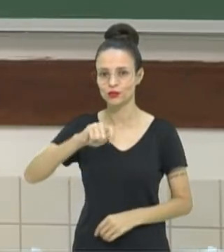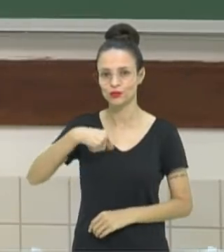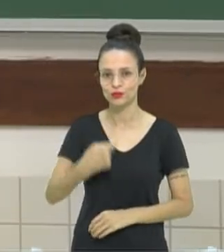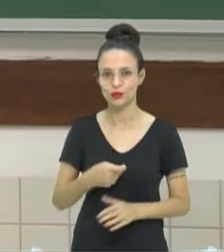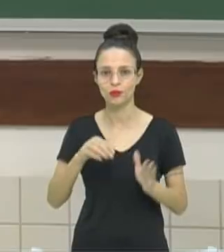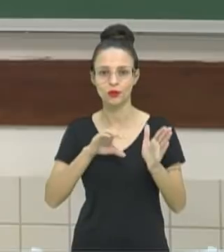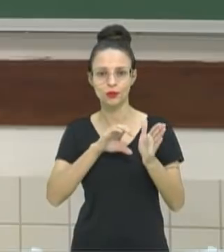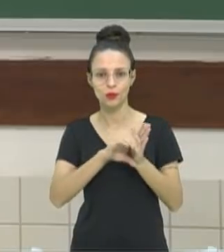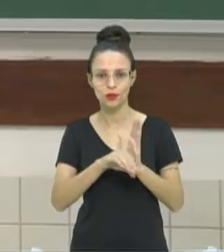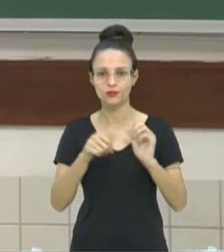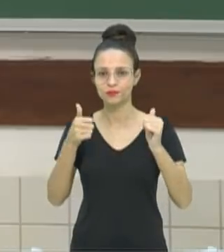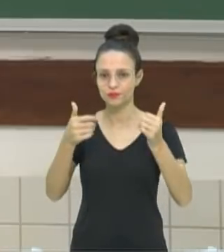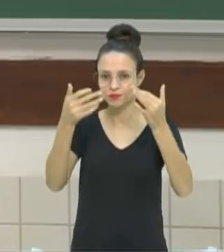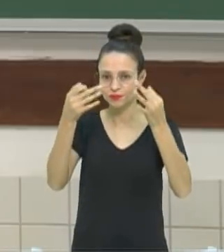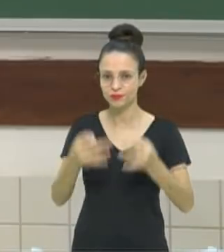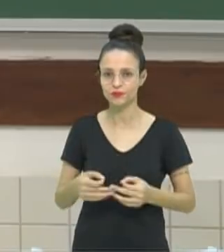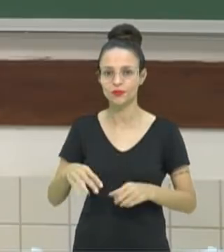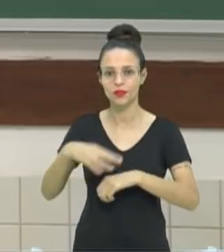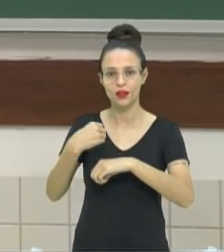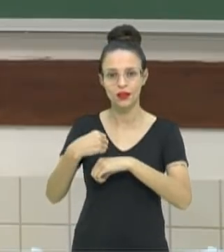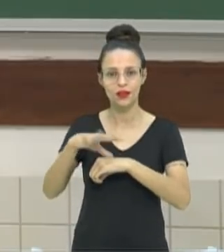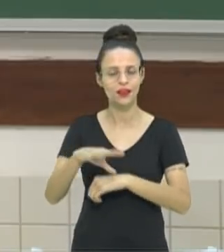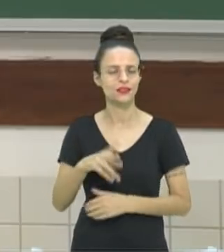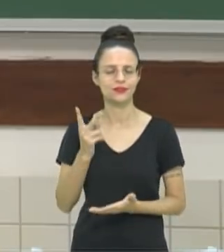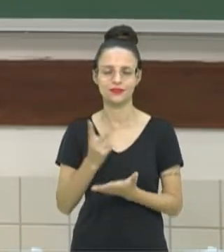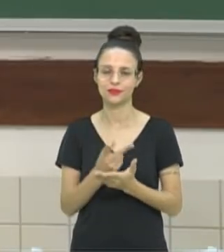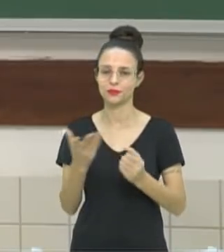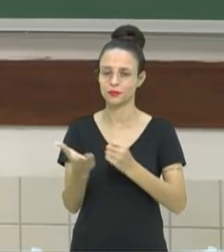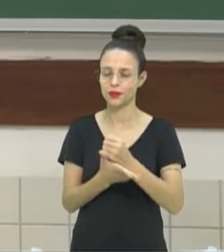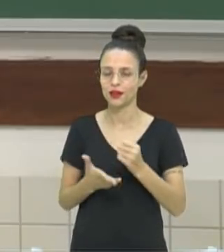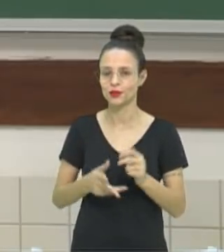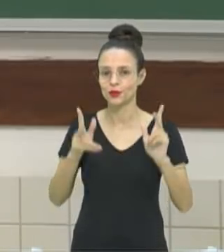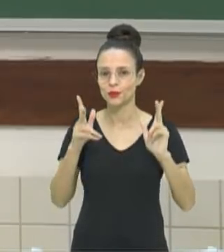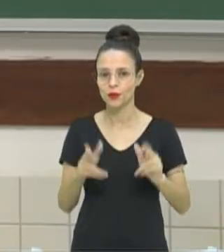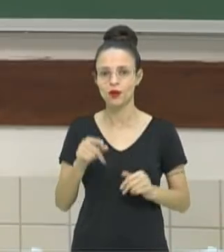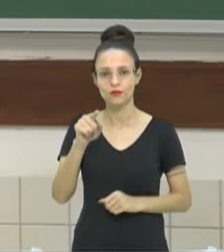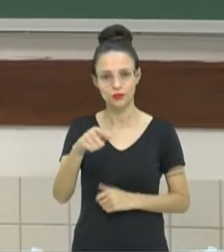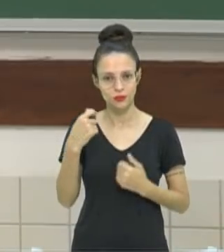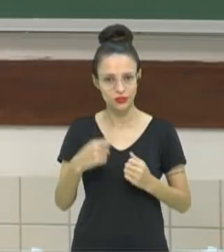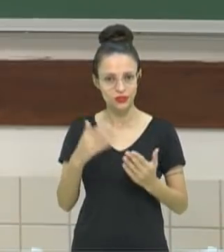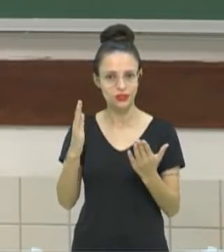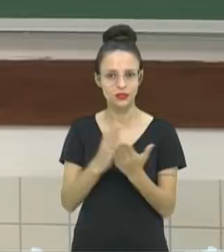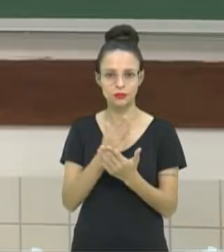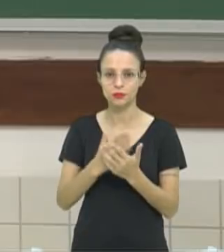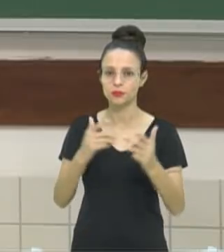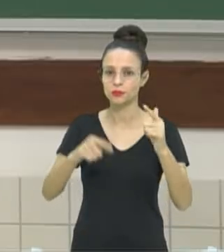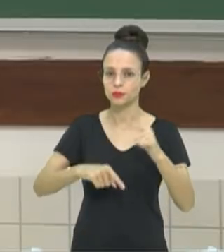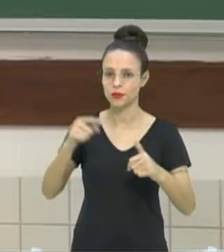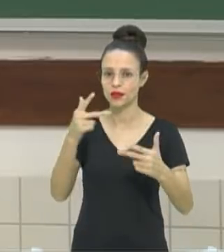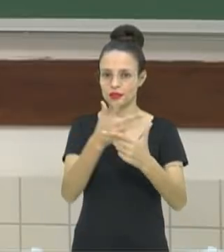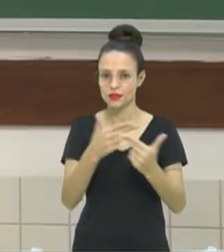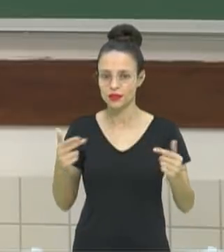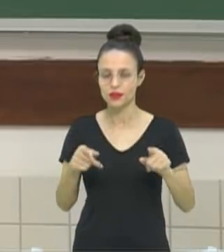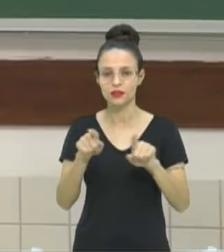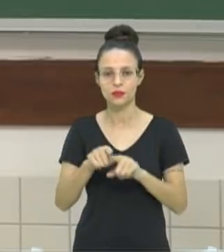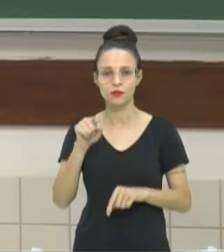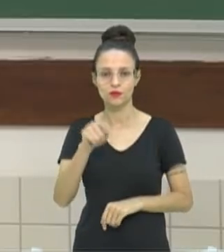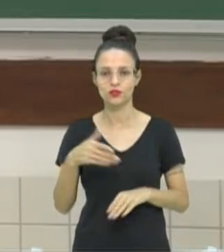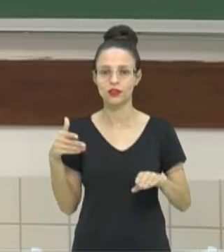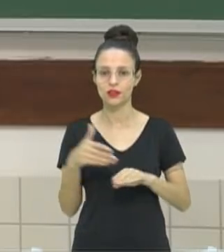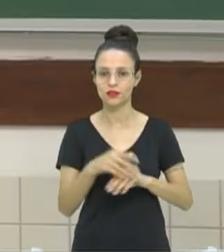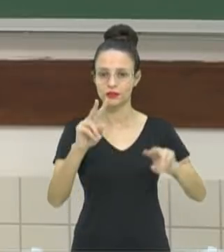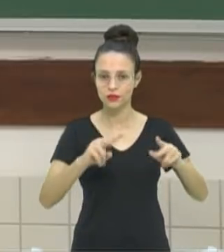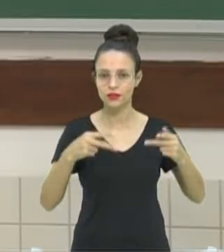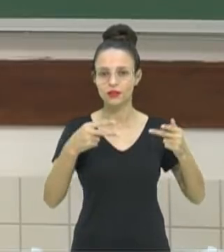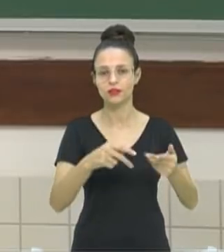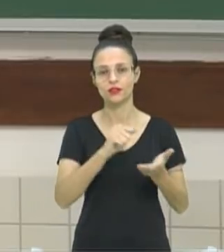conceitos, certo? Os recadinhos são os mesmos e básicos lá, ter o material de vocês em mãos, entrar no link lá da